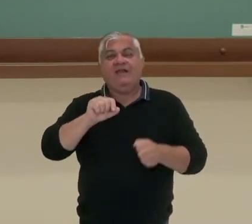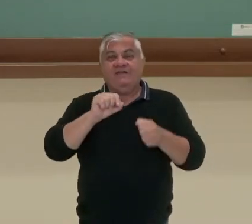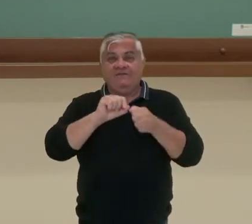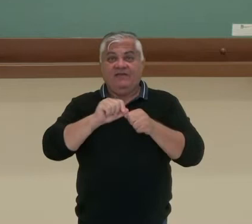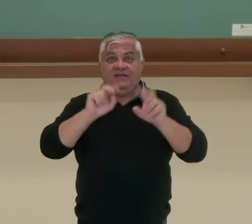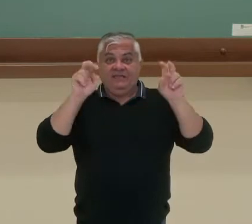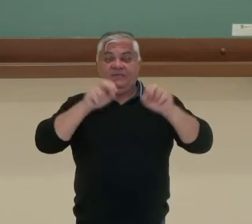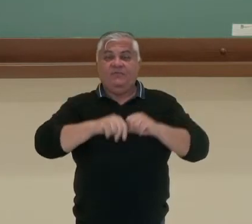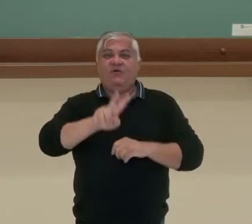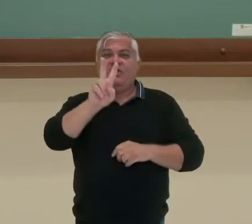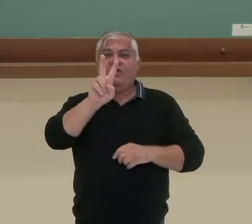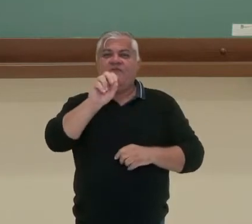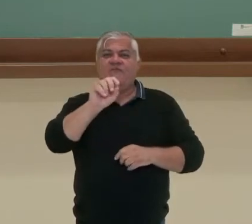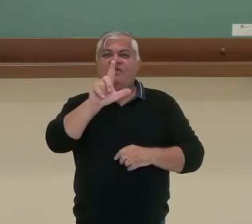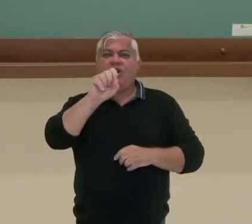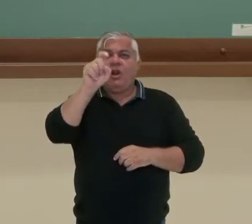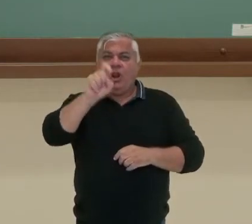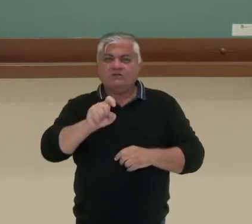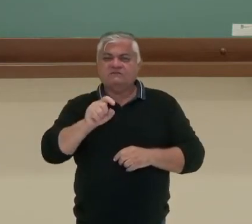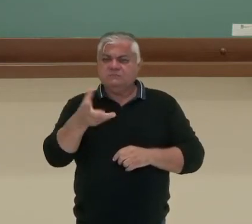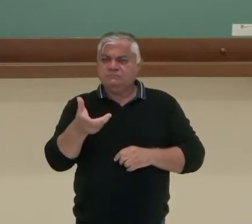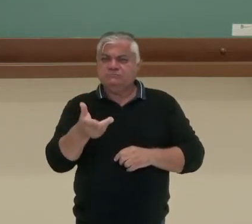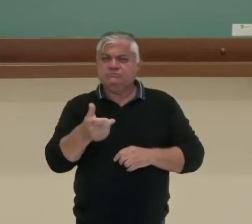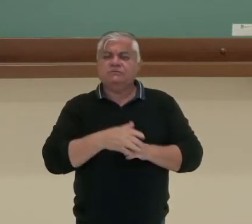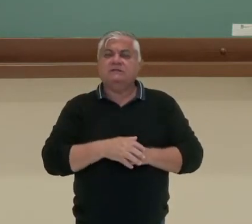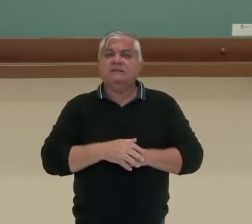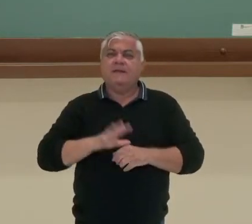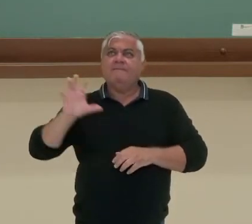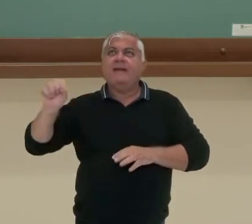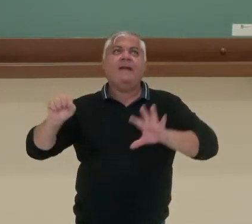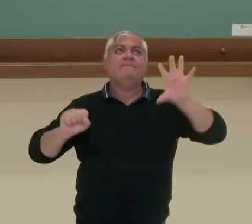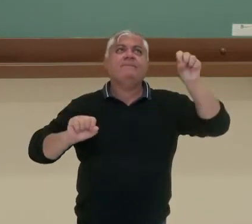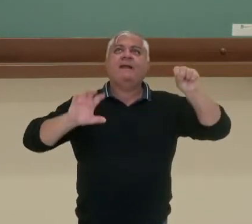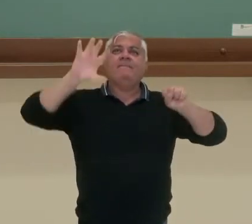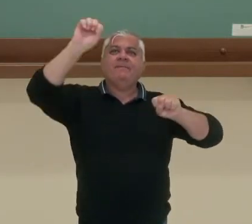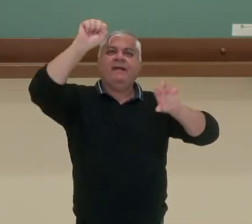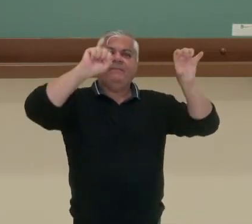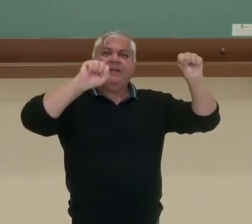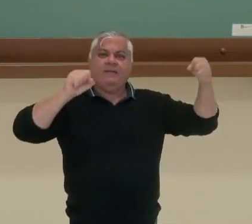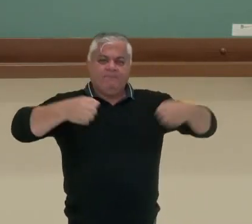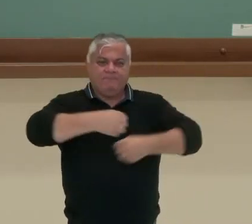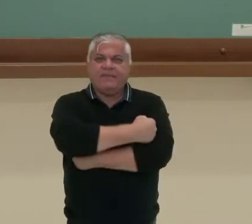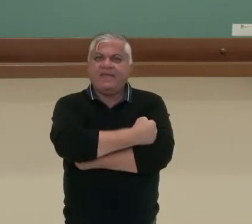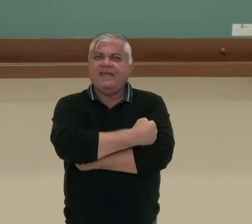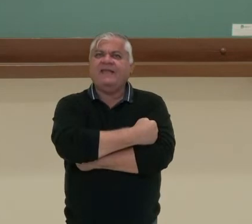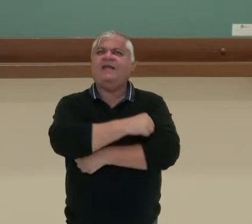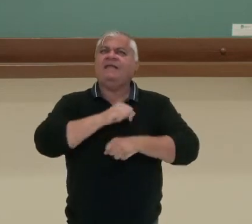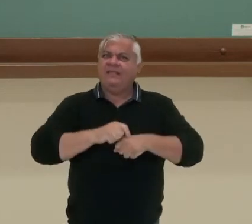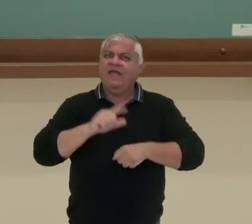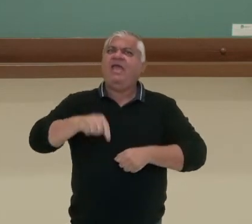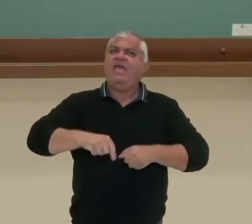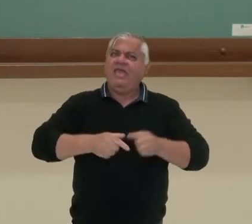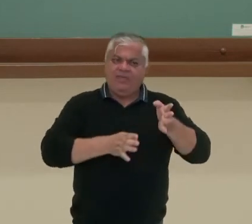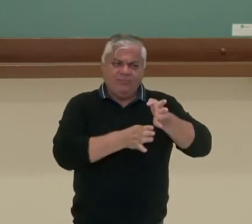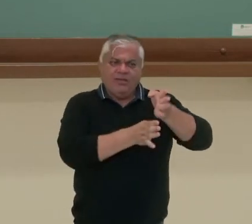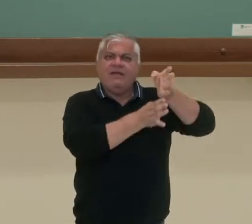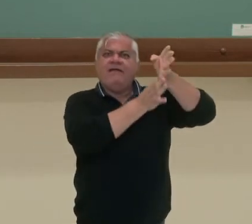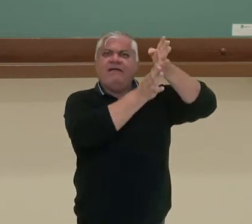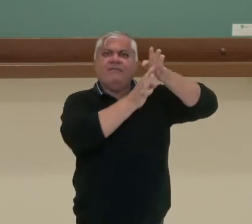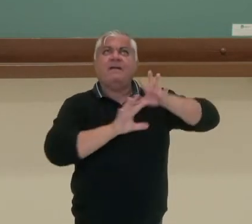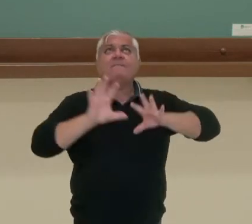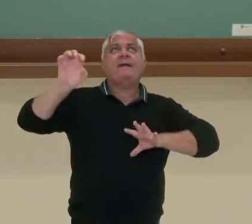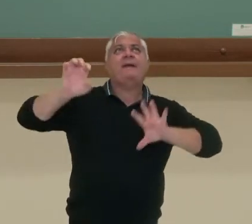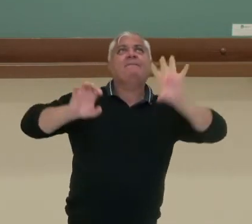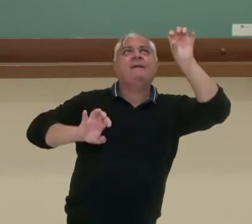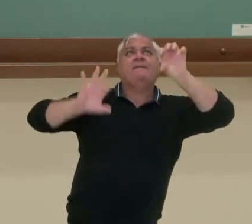pessoas eles fazem um espetáculo na parede e eles ficam fazendo como fosse escalada. Então eles